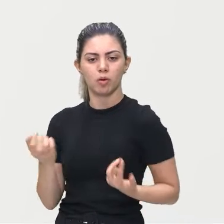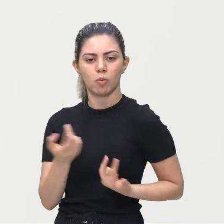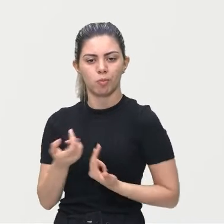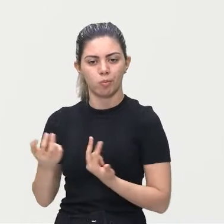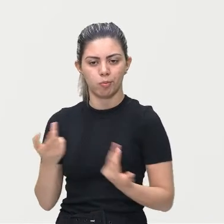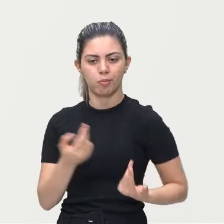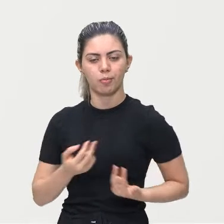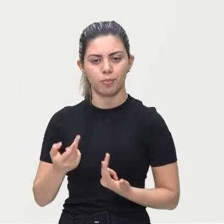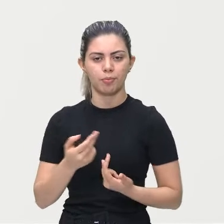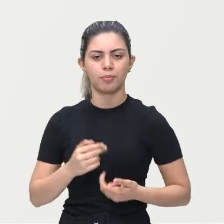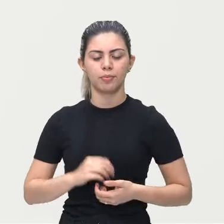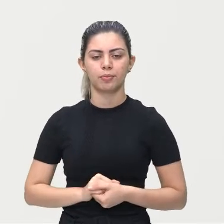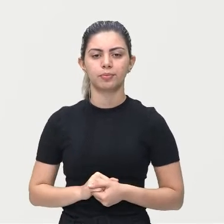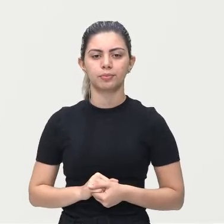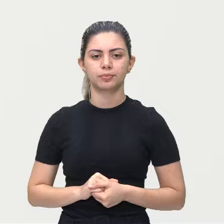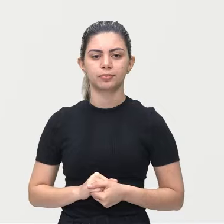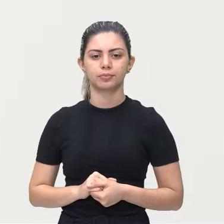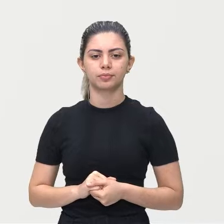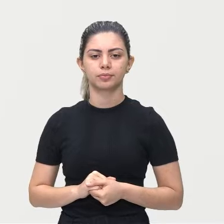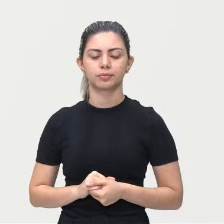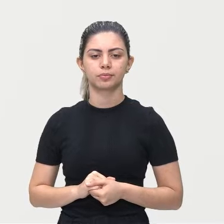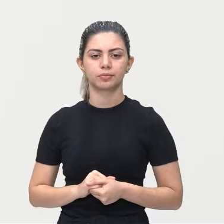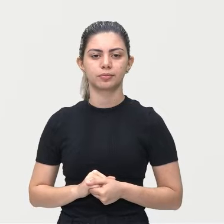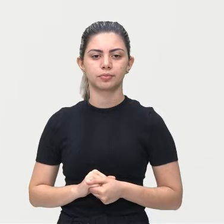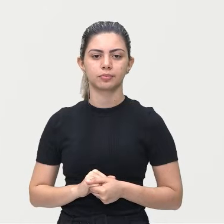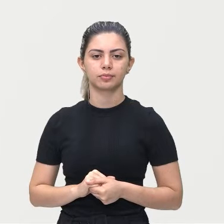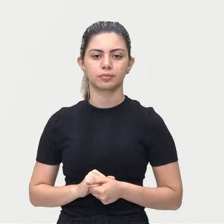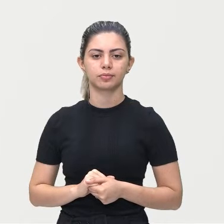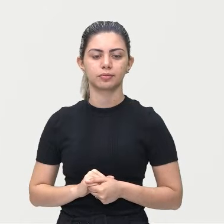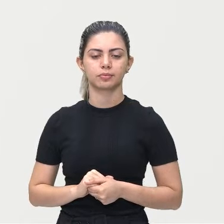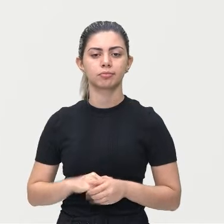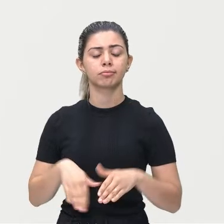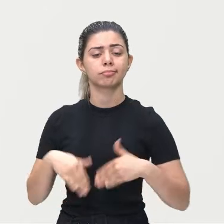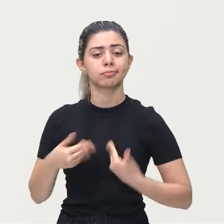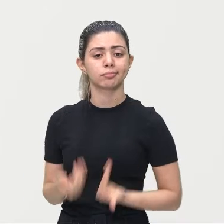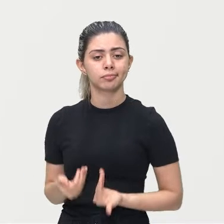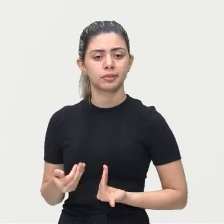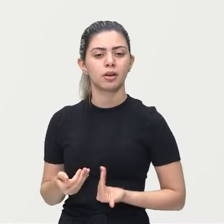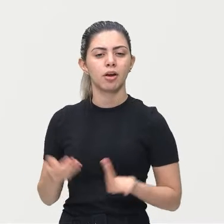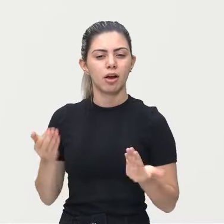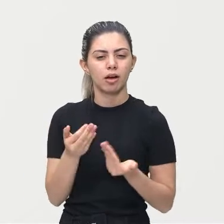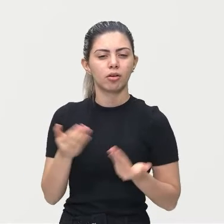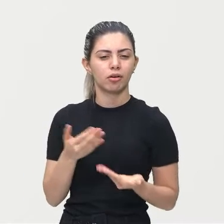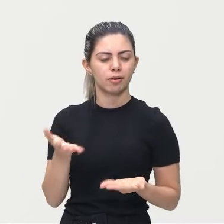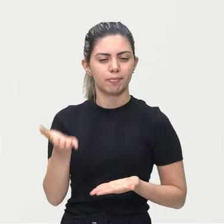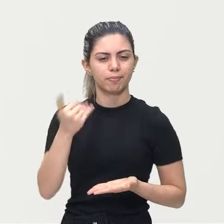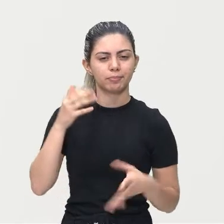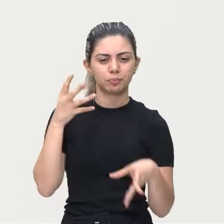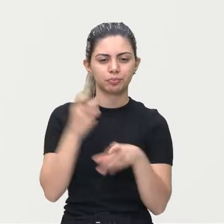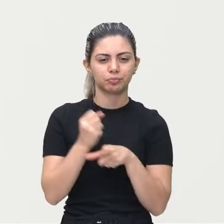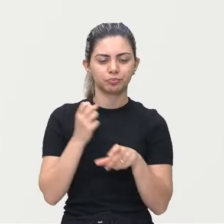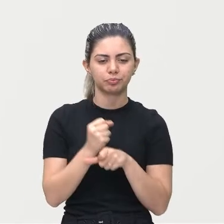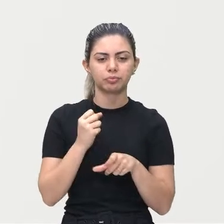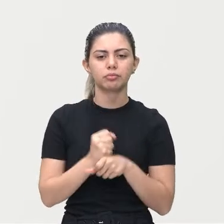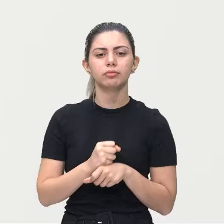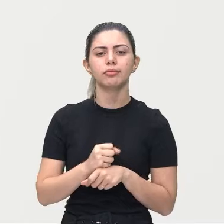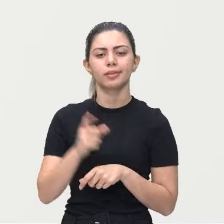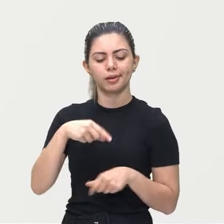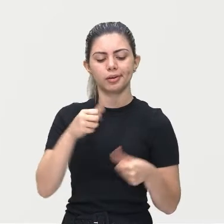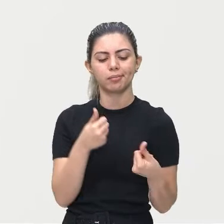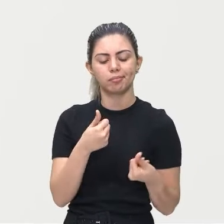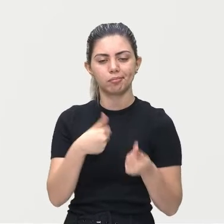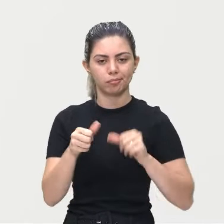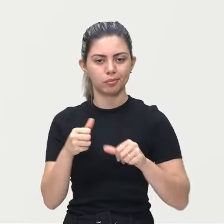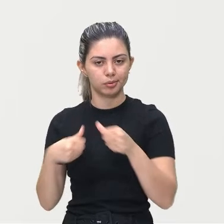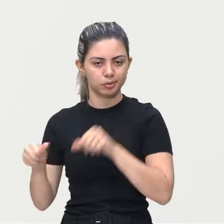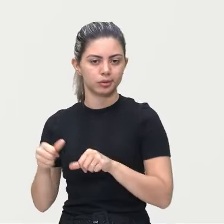né, em relação a uma que você está trabalhando. Então, portanto, vamos fazer isso. Vamos fazer essas transformações